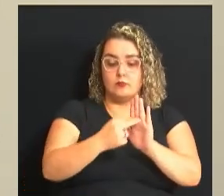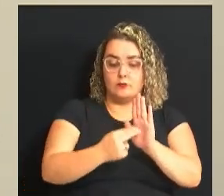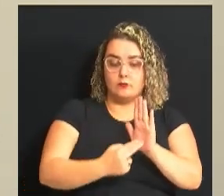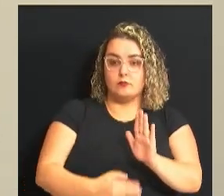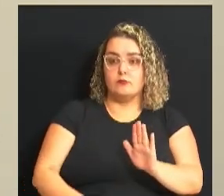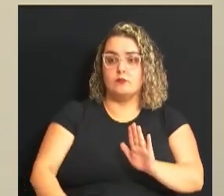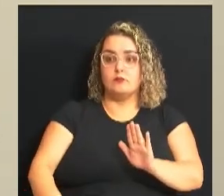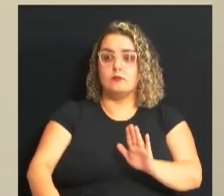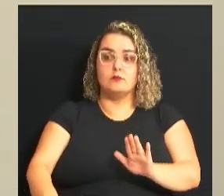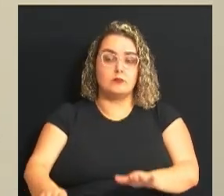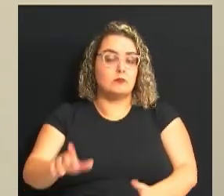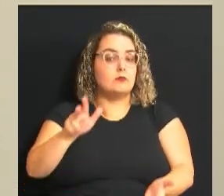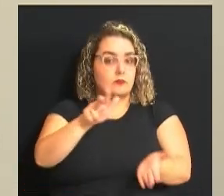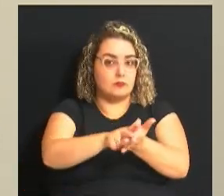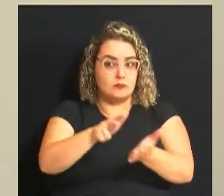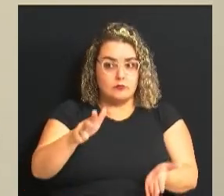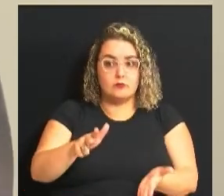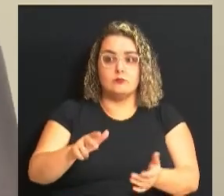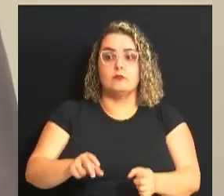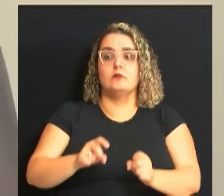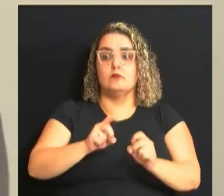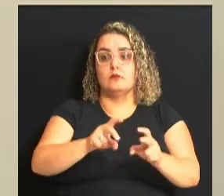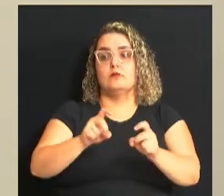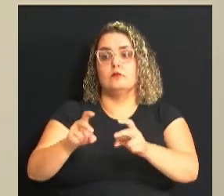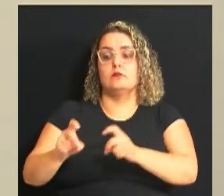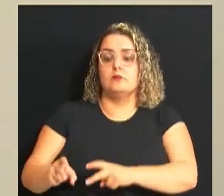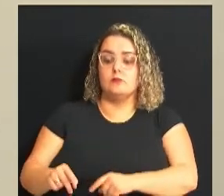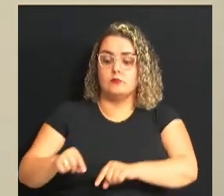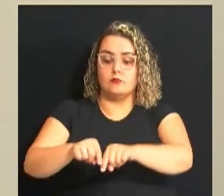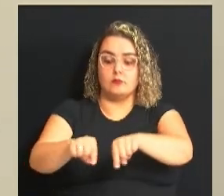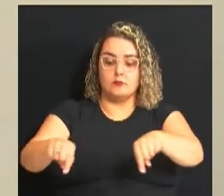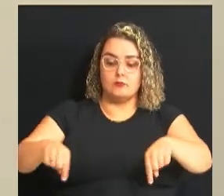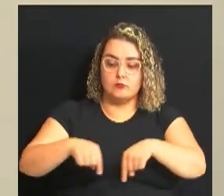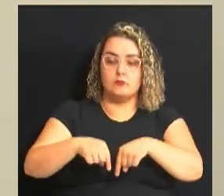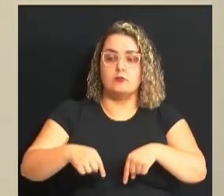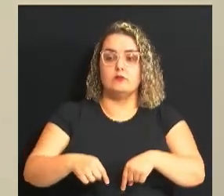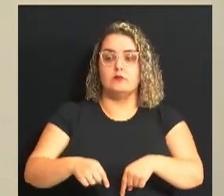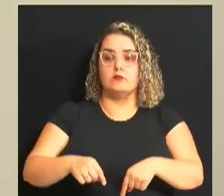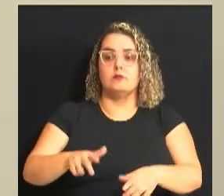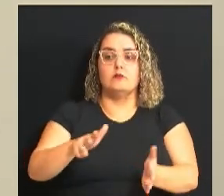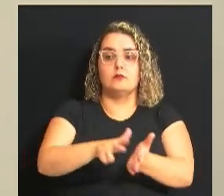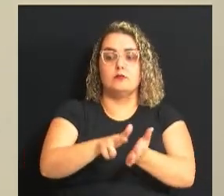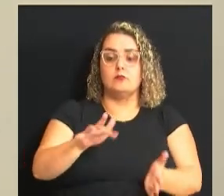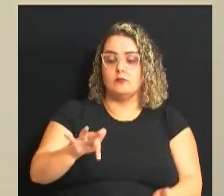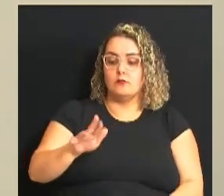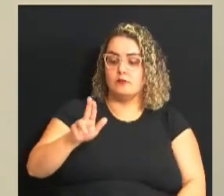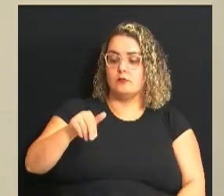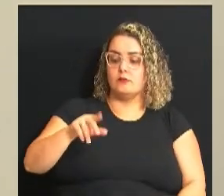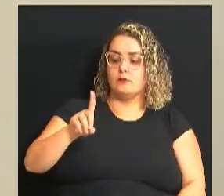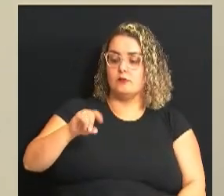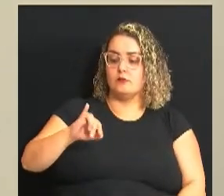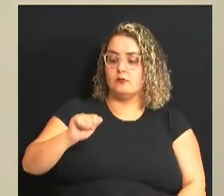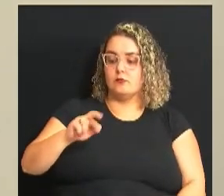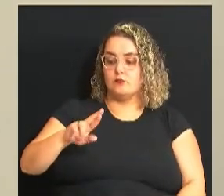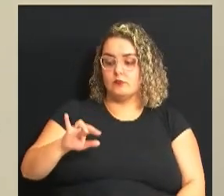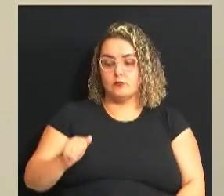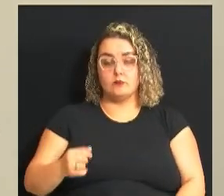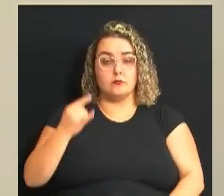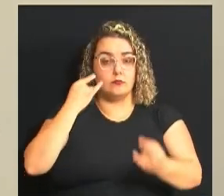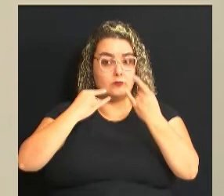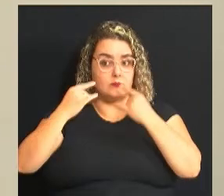para titularização e comercialização de lotes provenientes da regularização fundiária de interesse social,